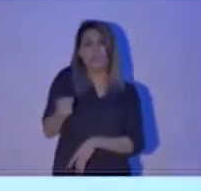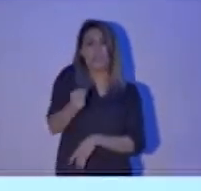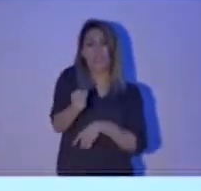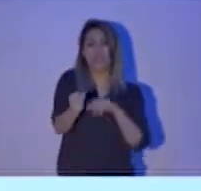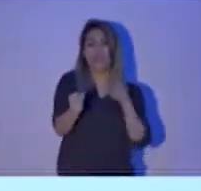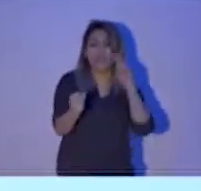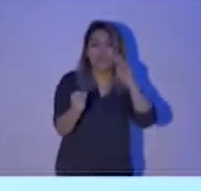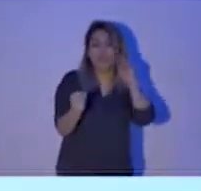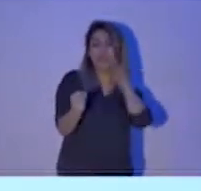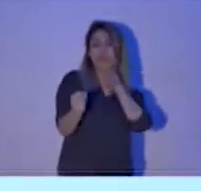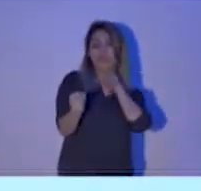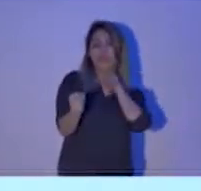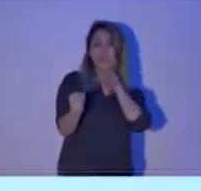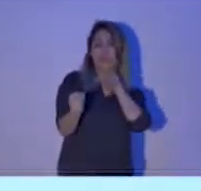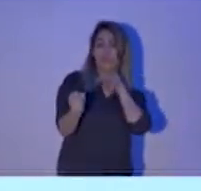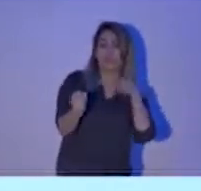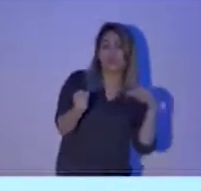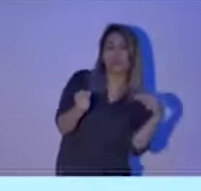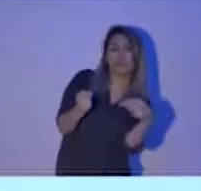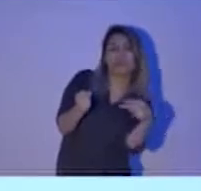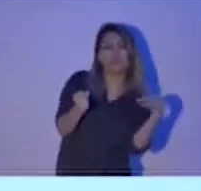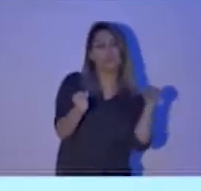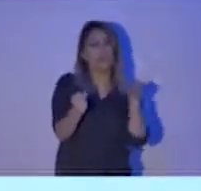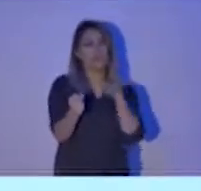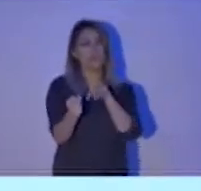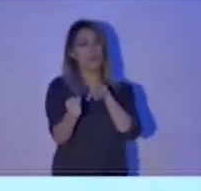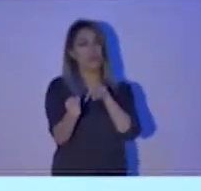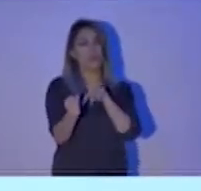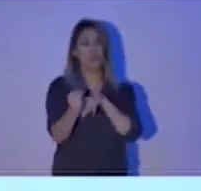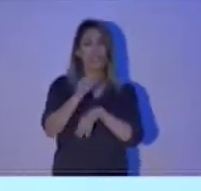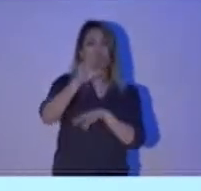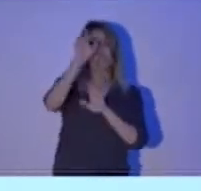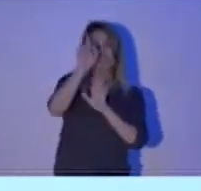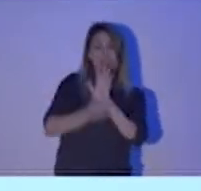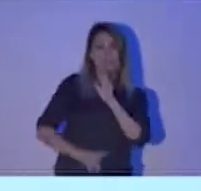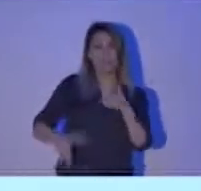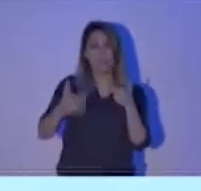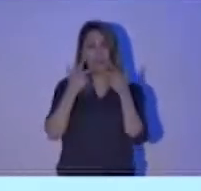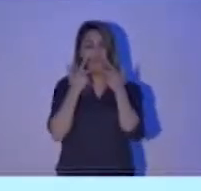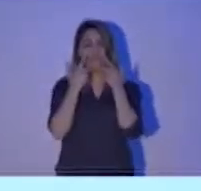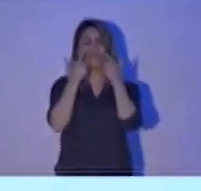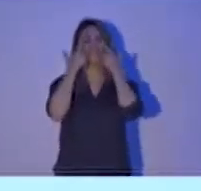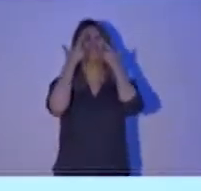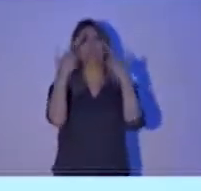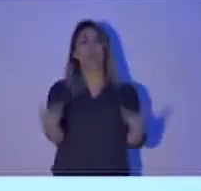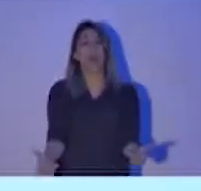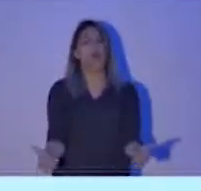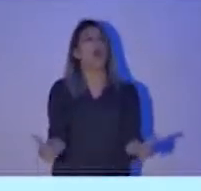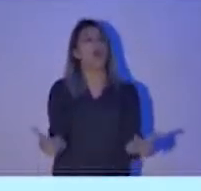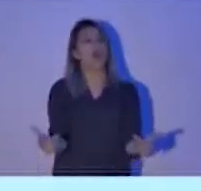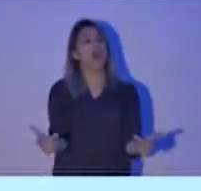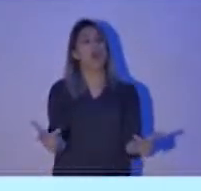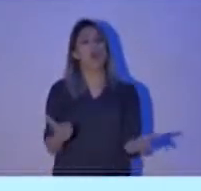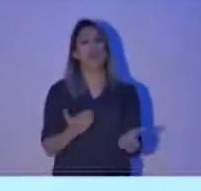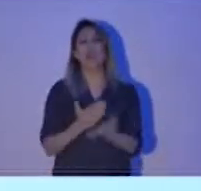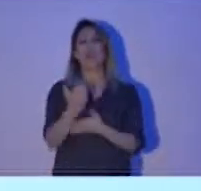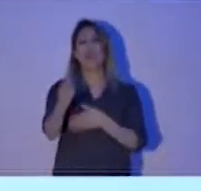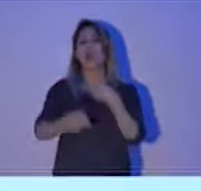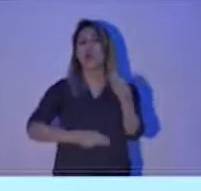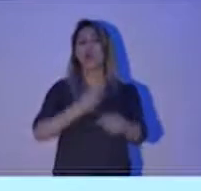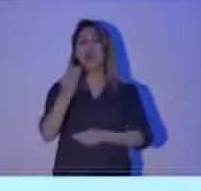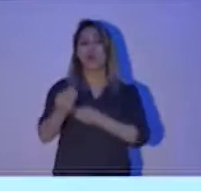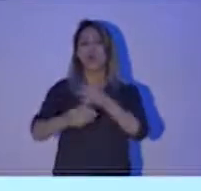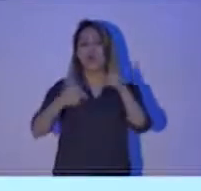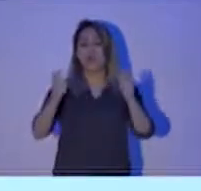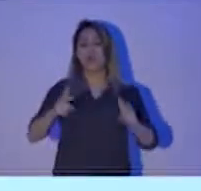ao educador. Ela nos deu o direito de falar do lugar onde nós estamos e onde é a nossa referência